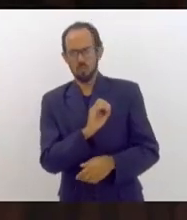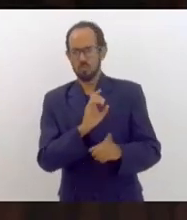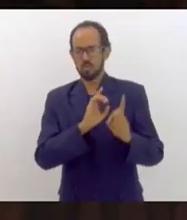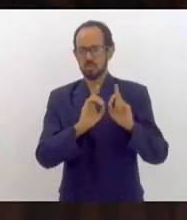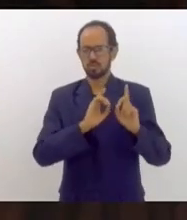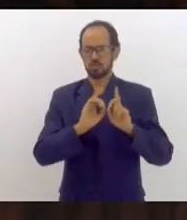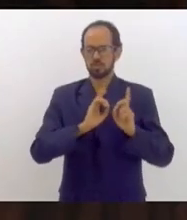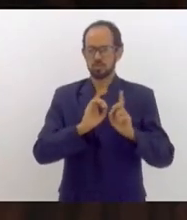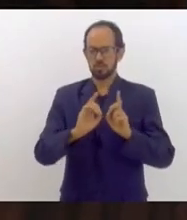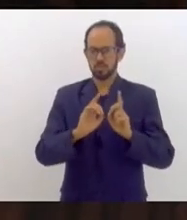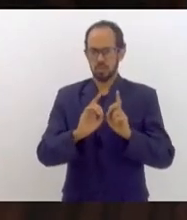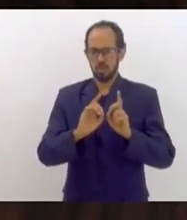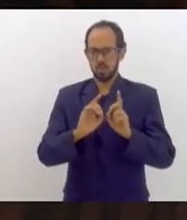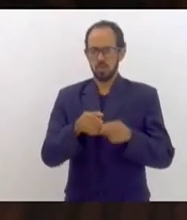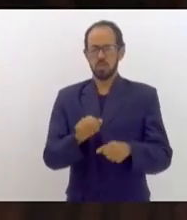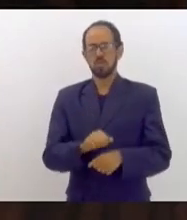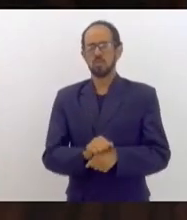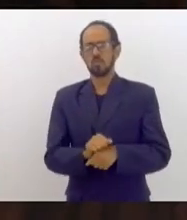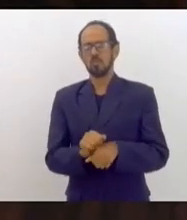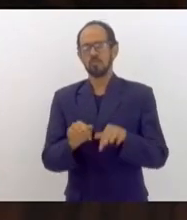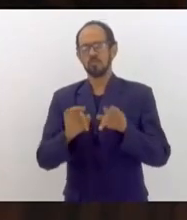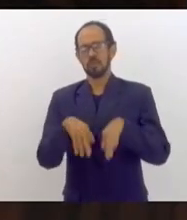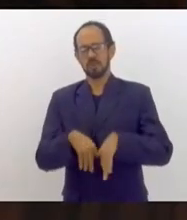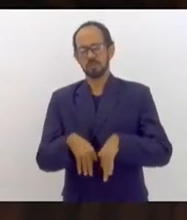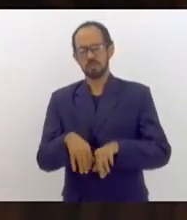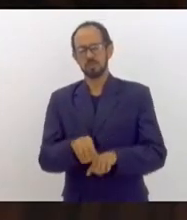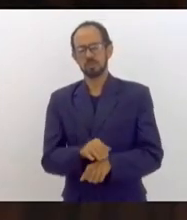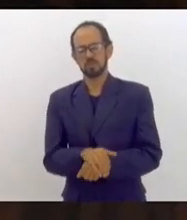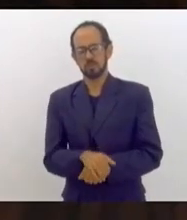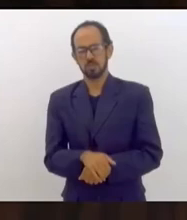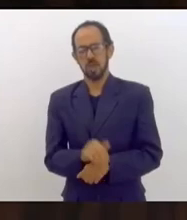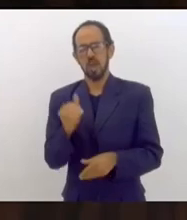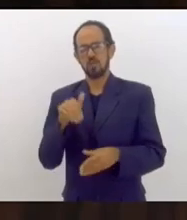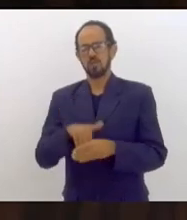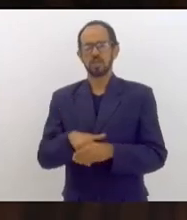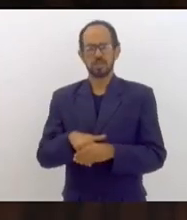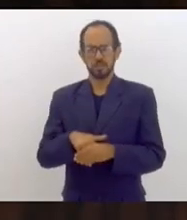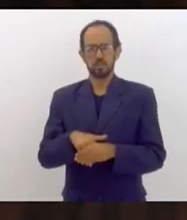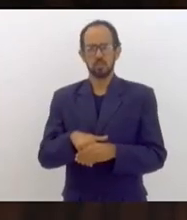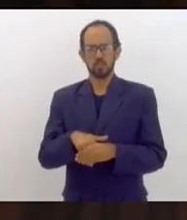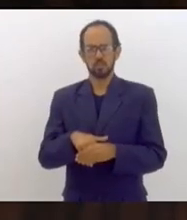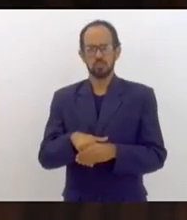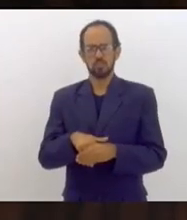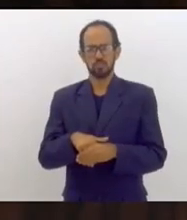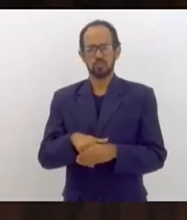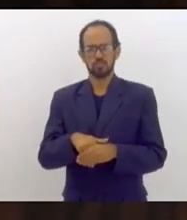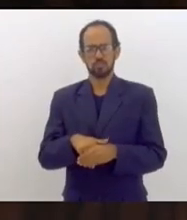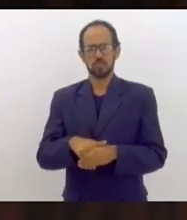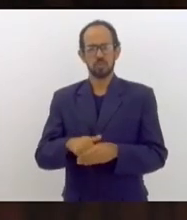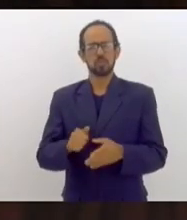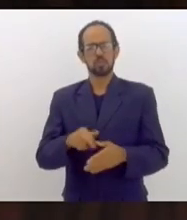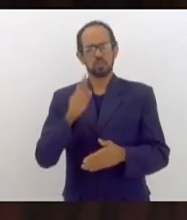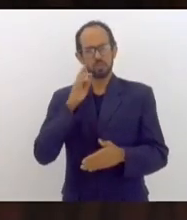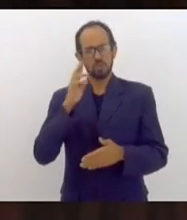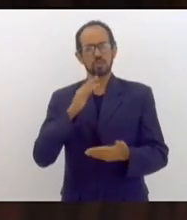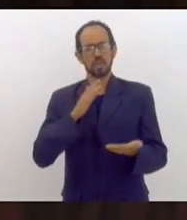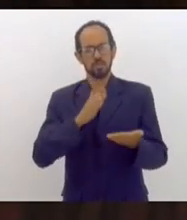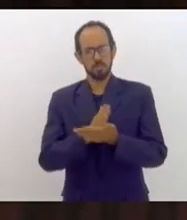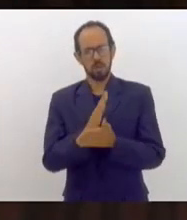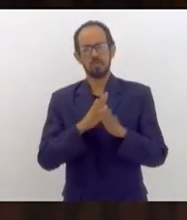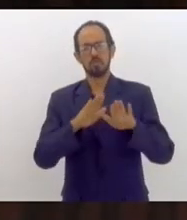Não havendo quem queira discutir. Encerrada a discussão. Em votação. Senhores que aprovam.